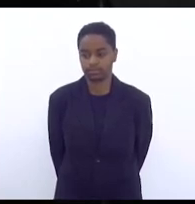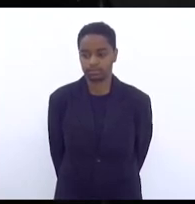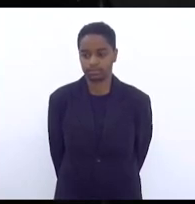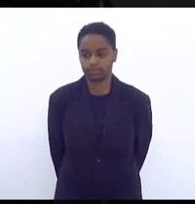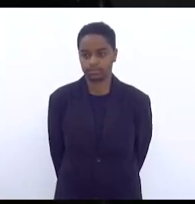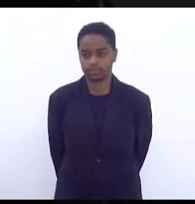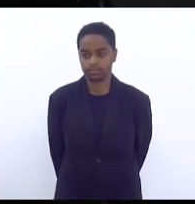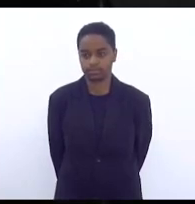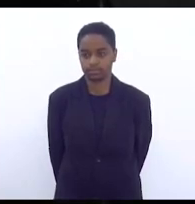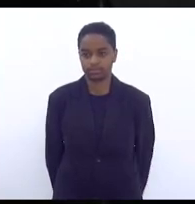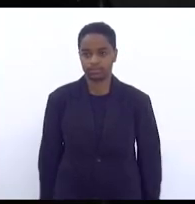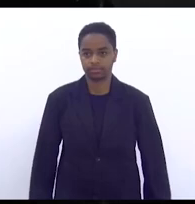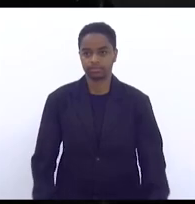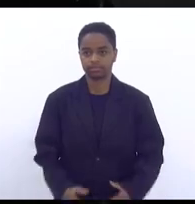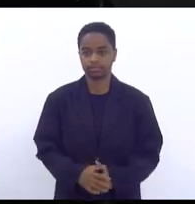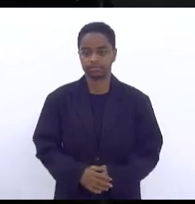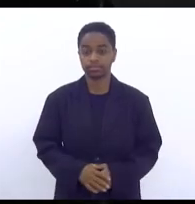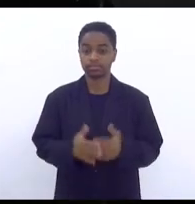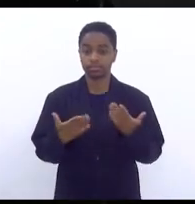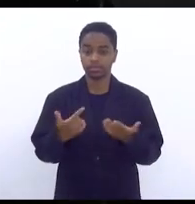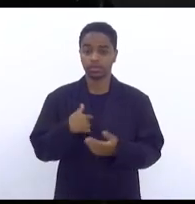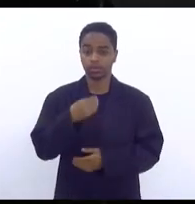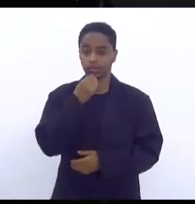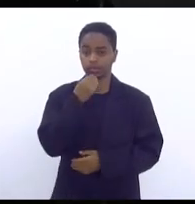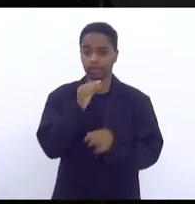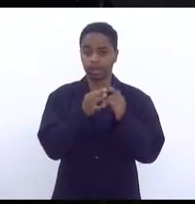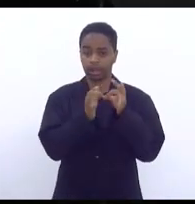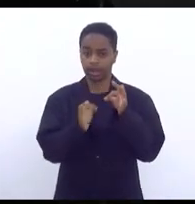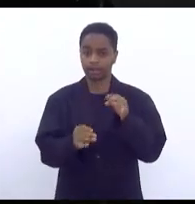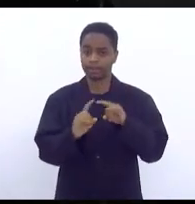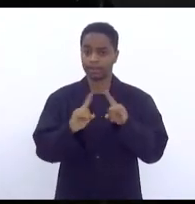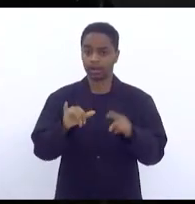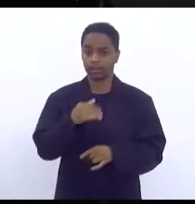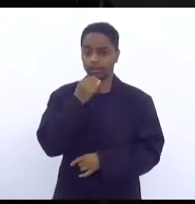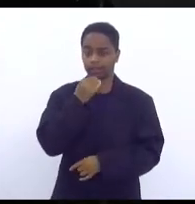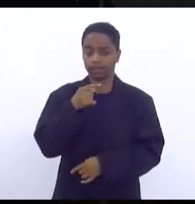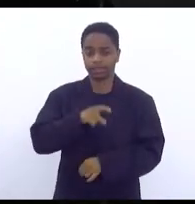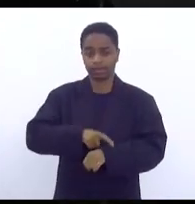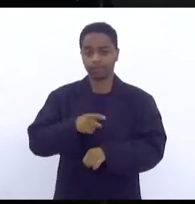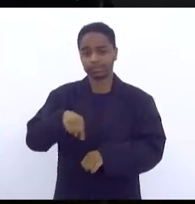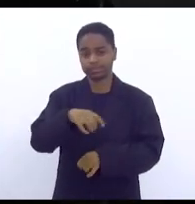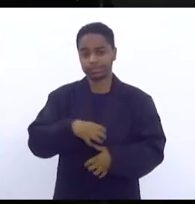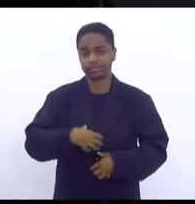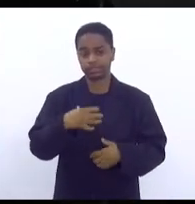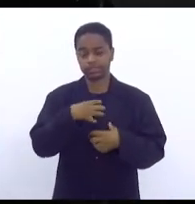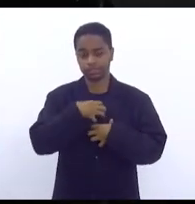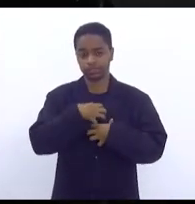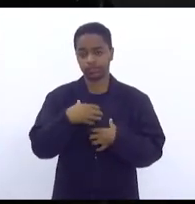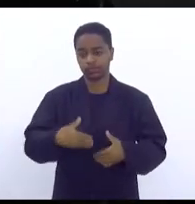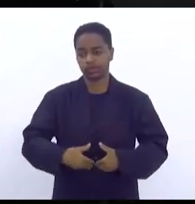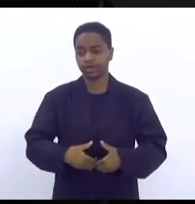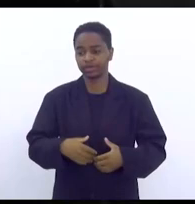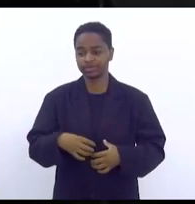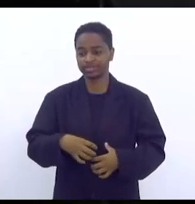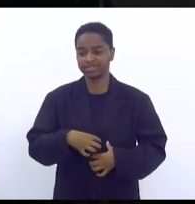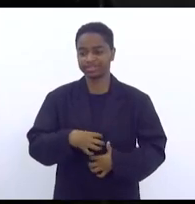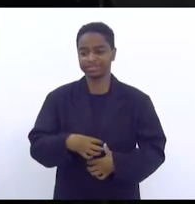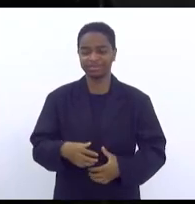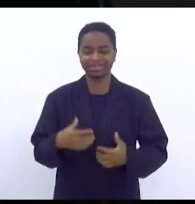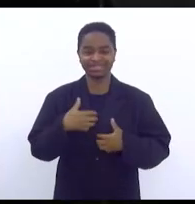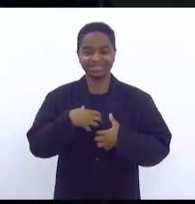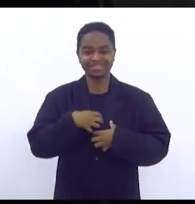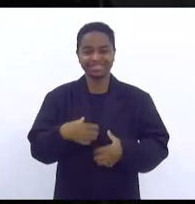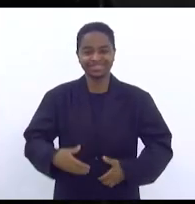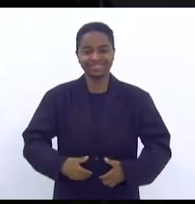microfone então gente poderia estar falando muita coisa mas aproveitar o tempo todo mundo com fome e ninguém e comer